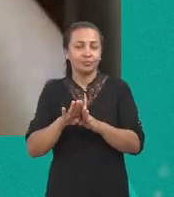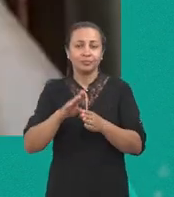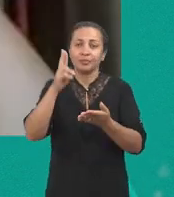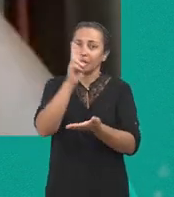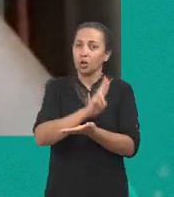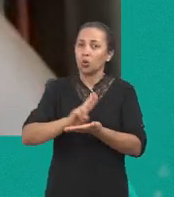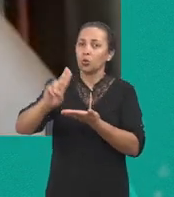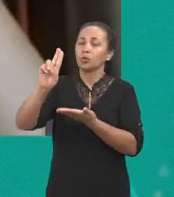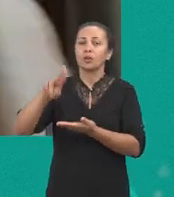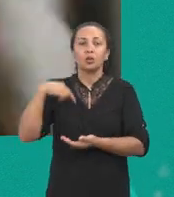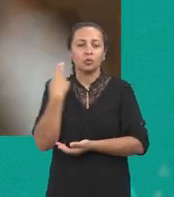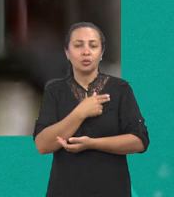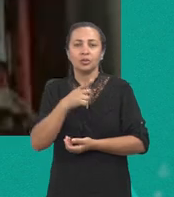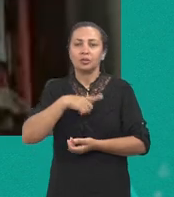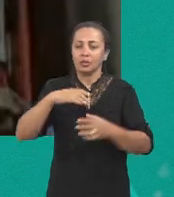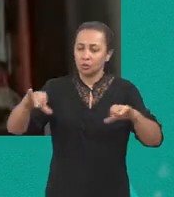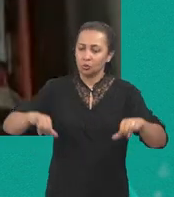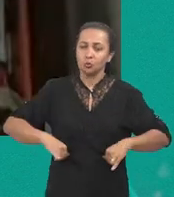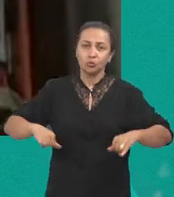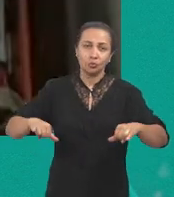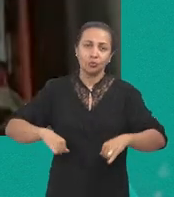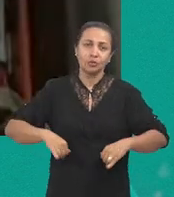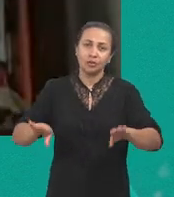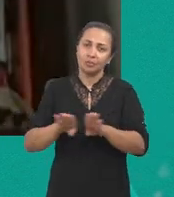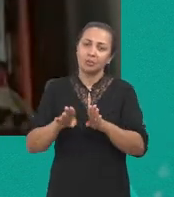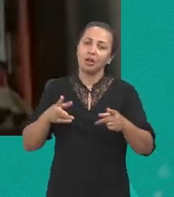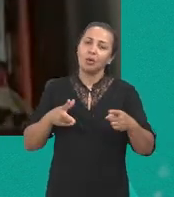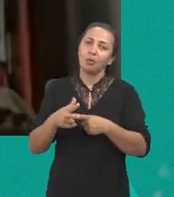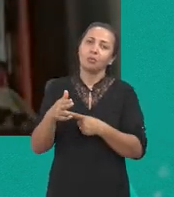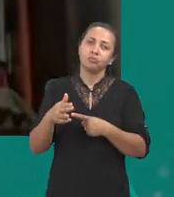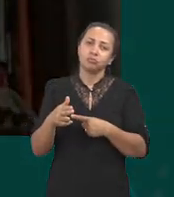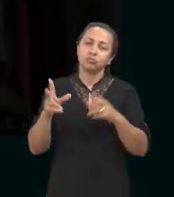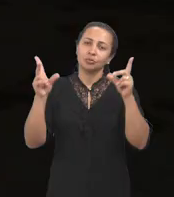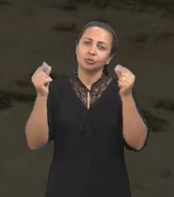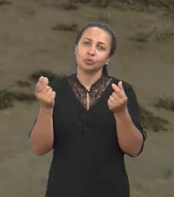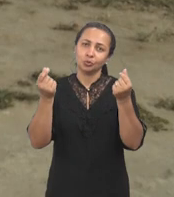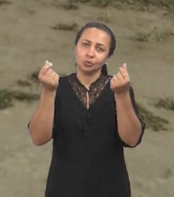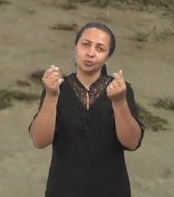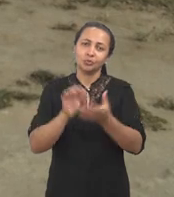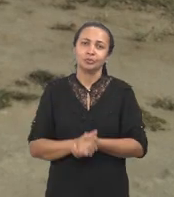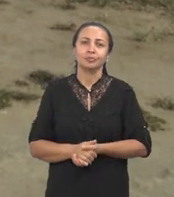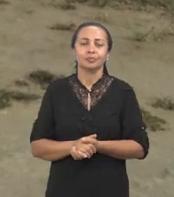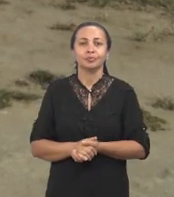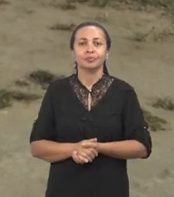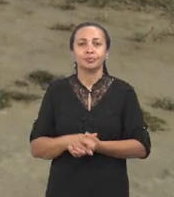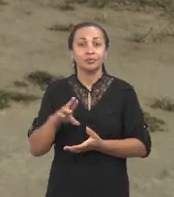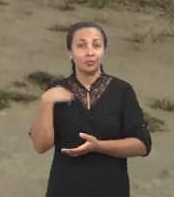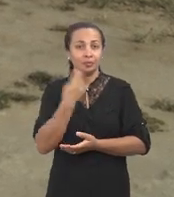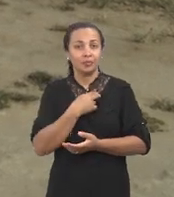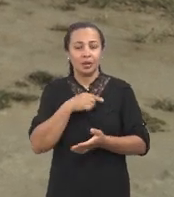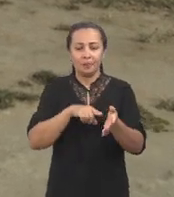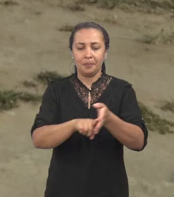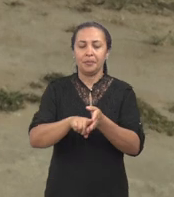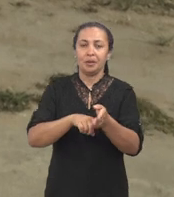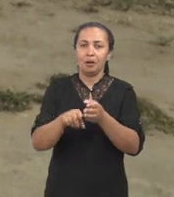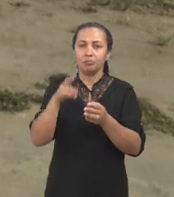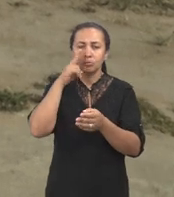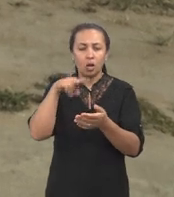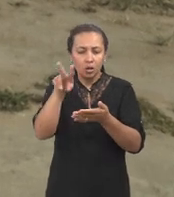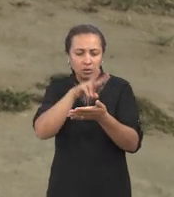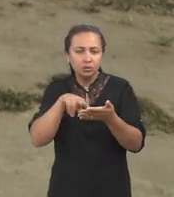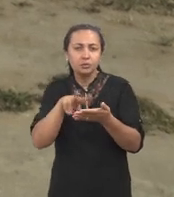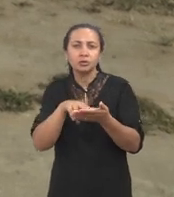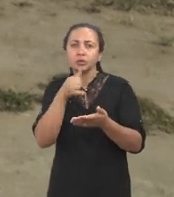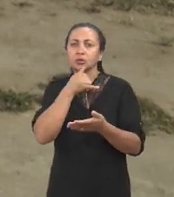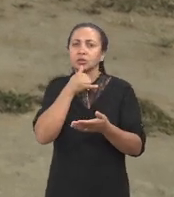nas universidades a gente tem sofrido também um alto recorte dos recursos nas nossas pesquisas o que a gente tem observado por